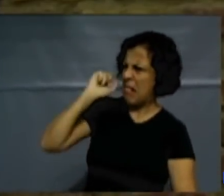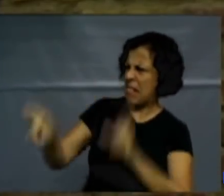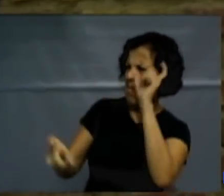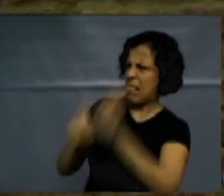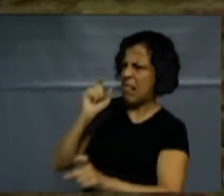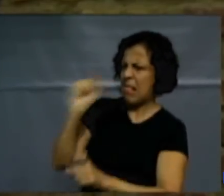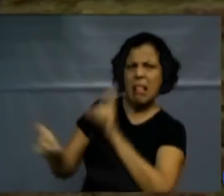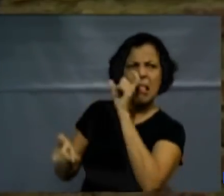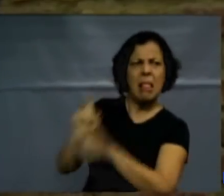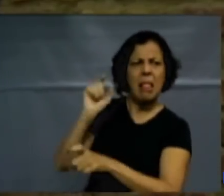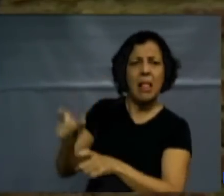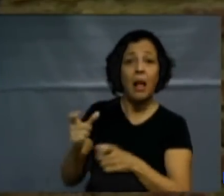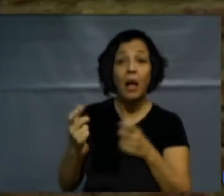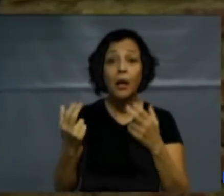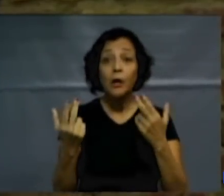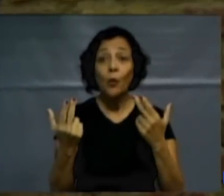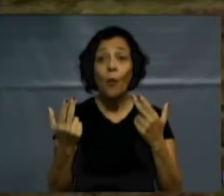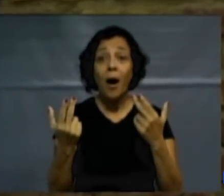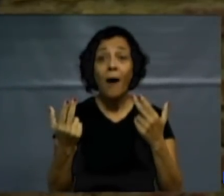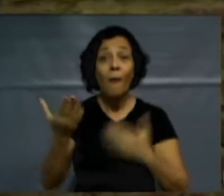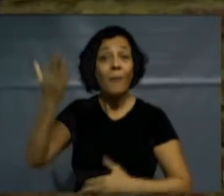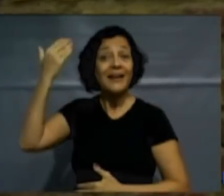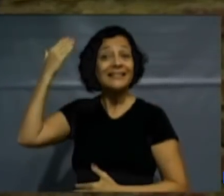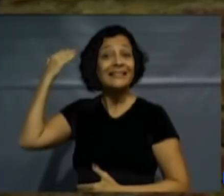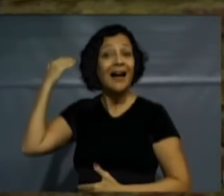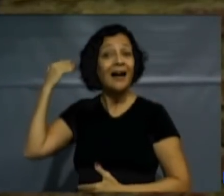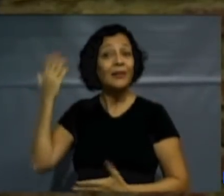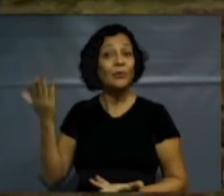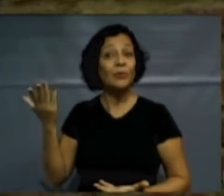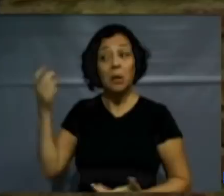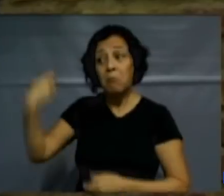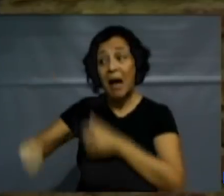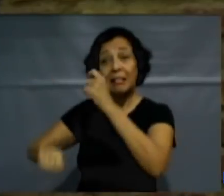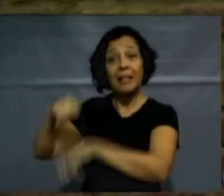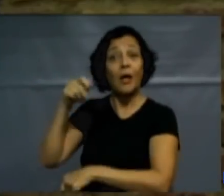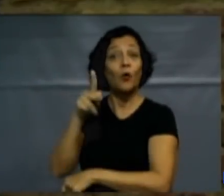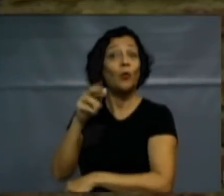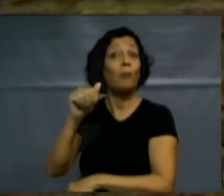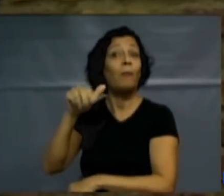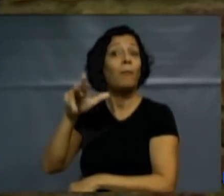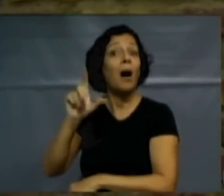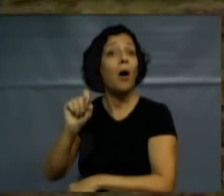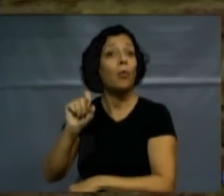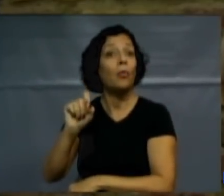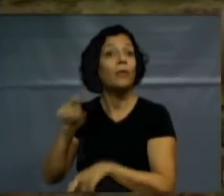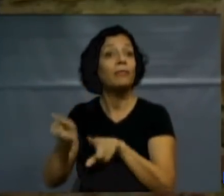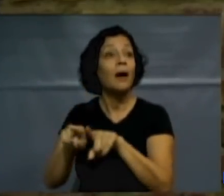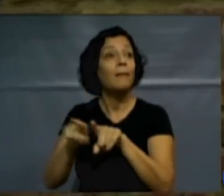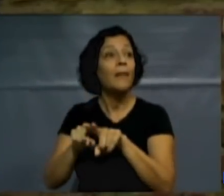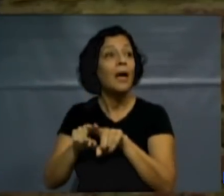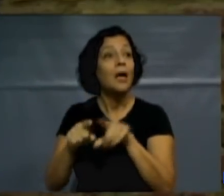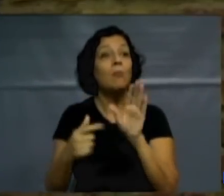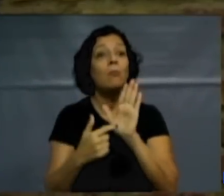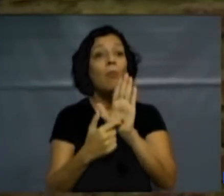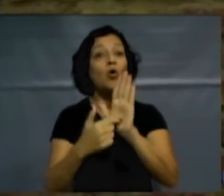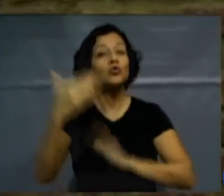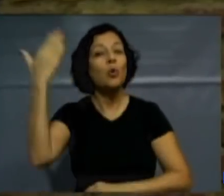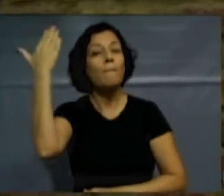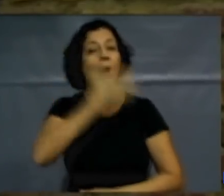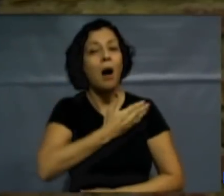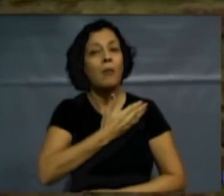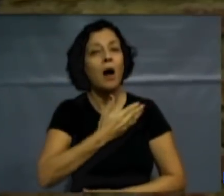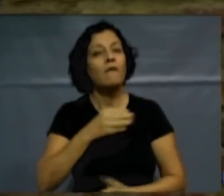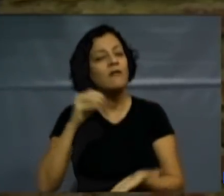eram os deuses gregos? Será que nós fizemos muito diferente? Então isso prova que nós ainda estamos totalmente na